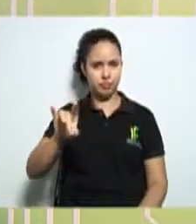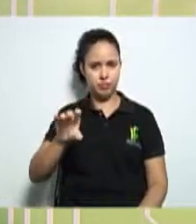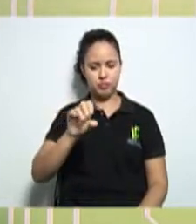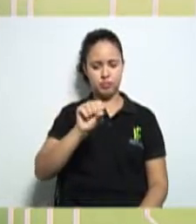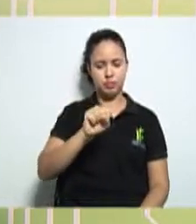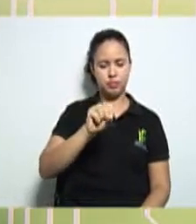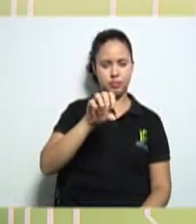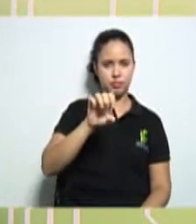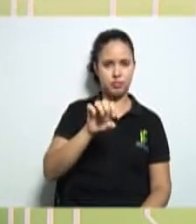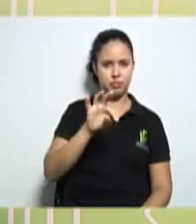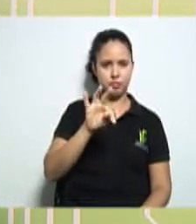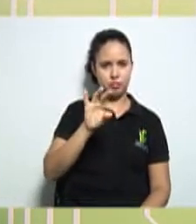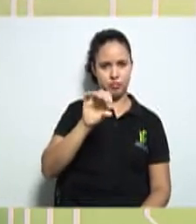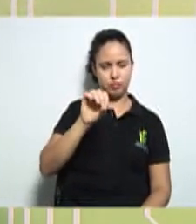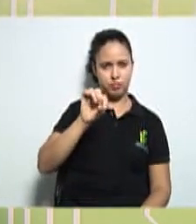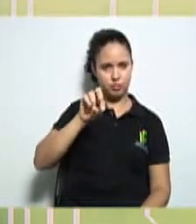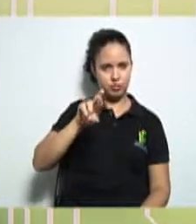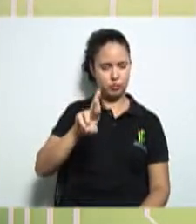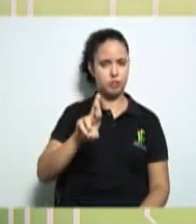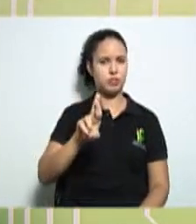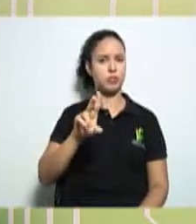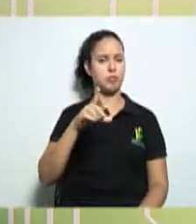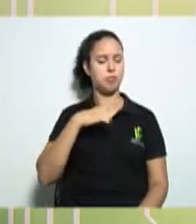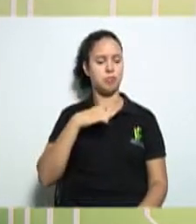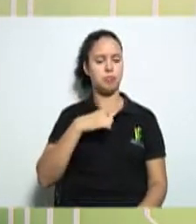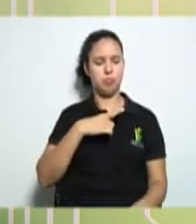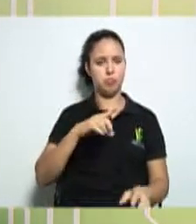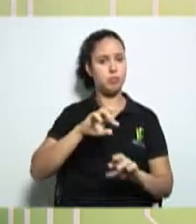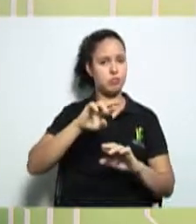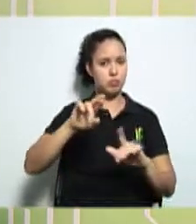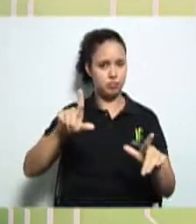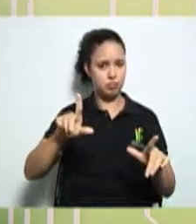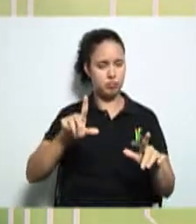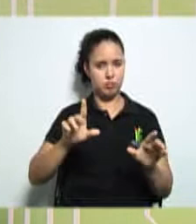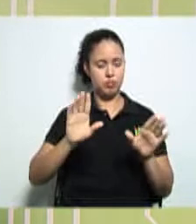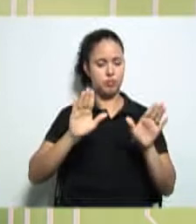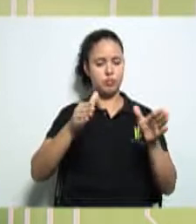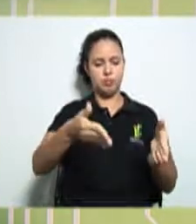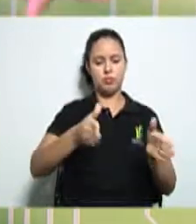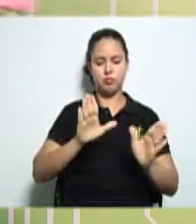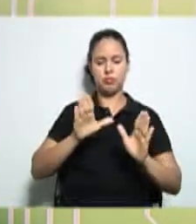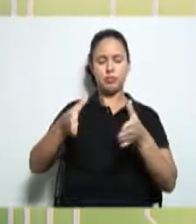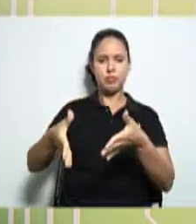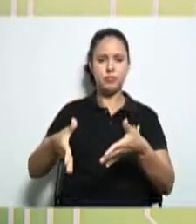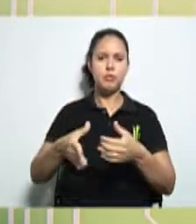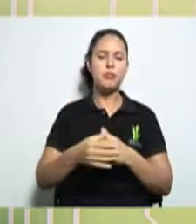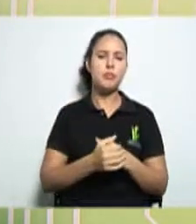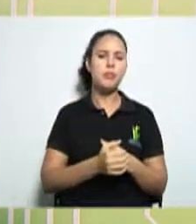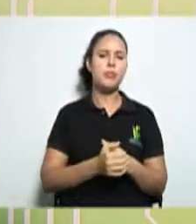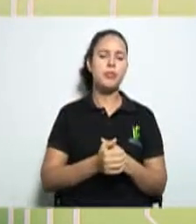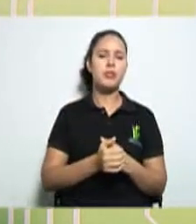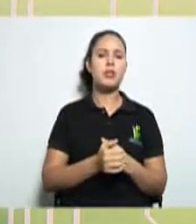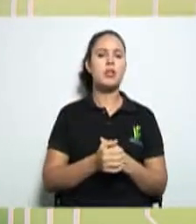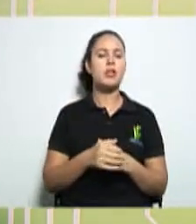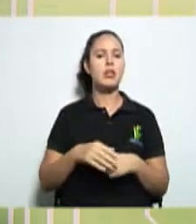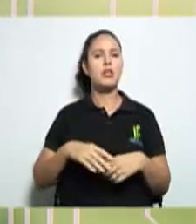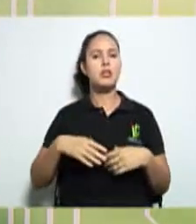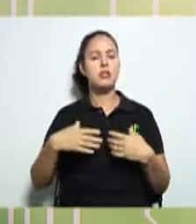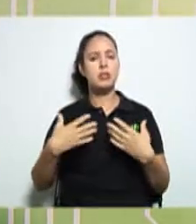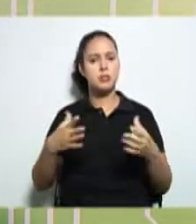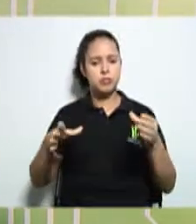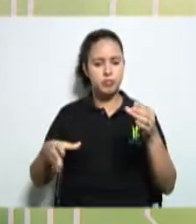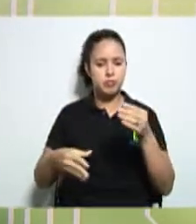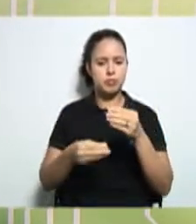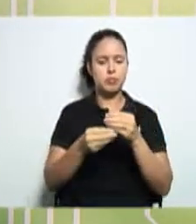específicas. E isso é uma resposta que a gente deixa aqui como sugestão de resposta também, complementando essa resposta que